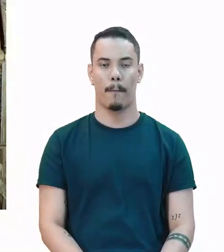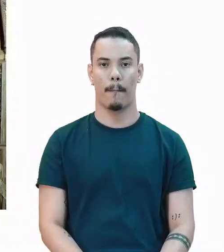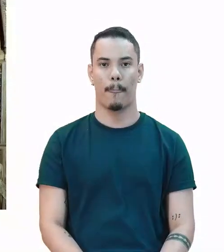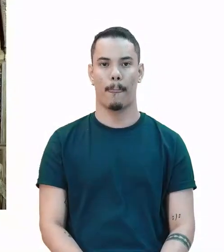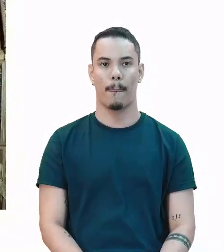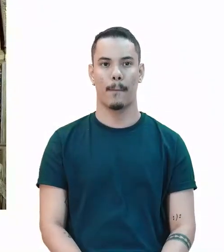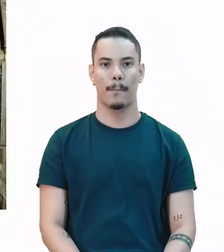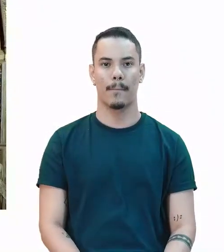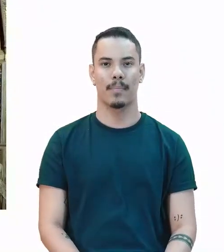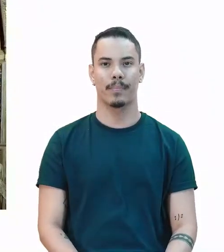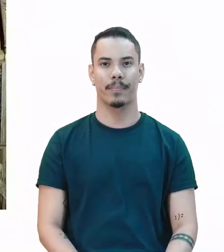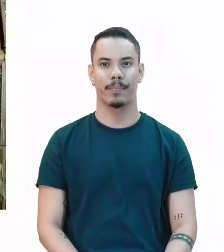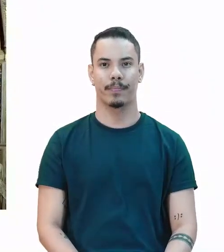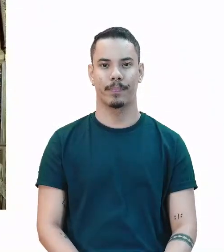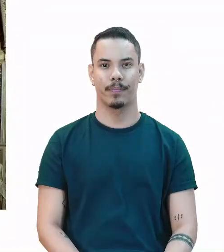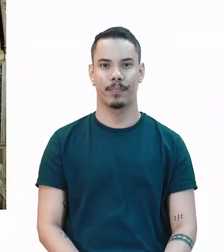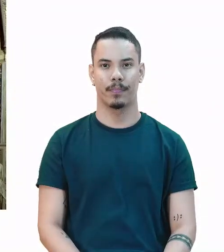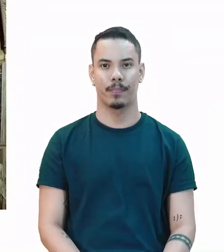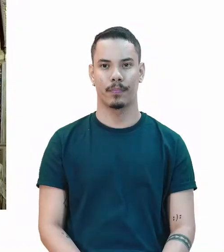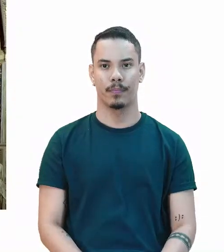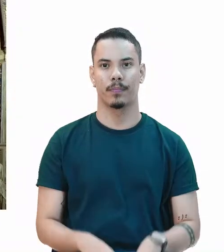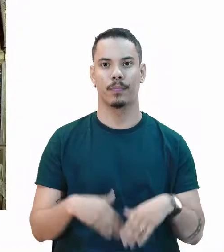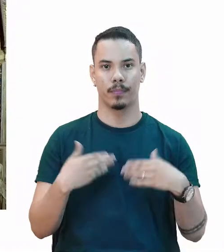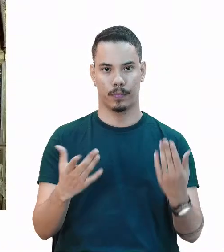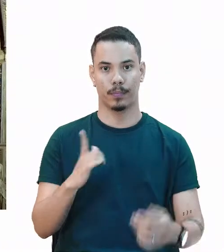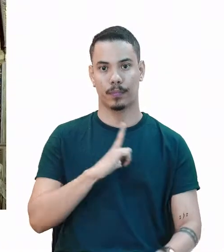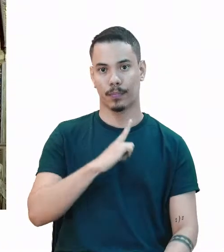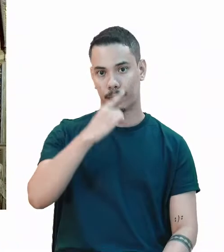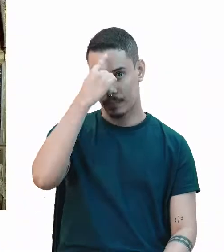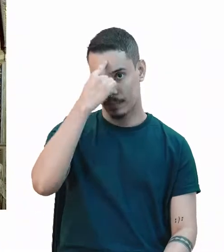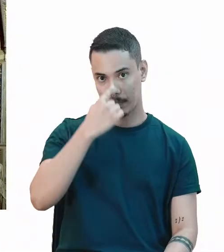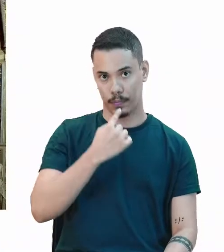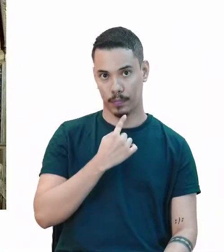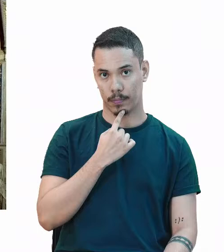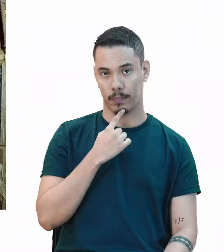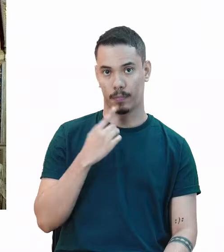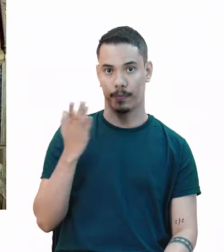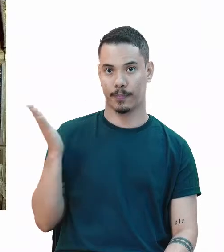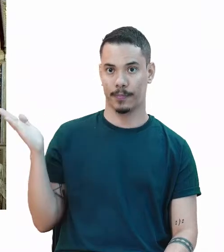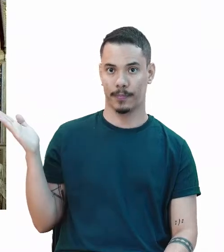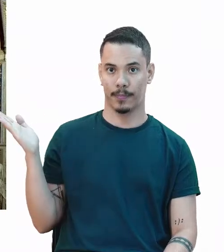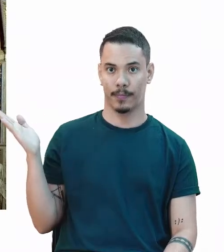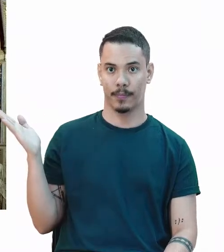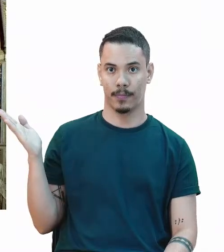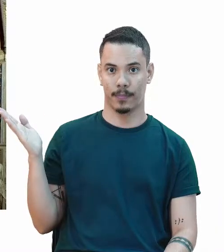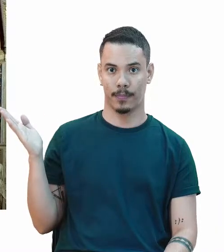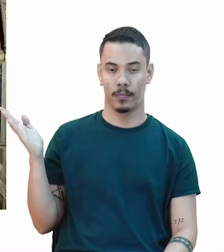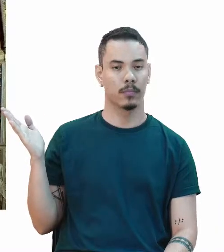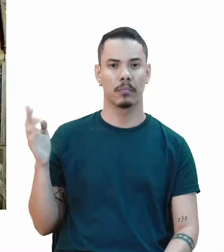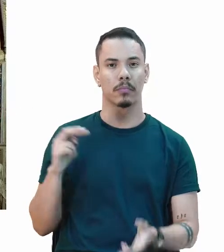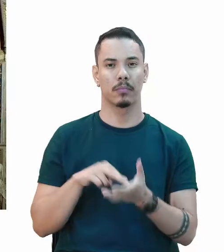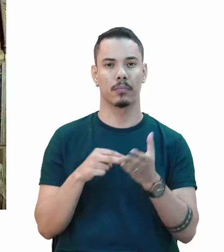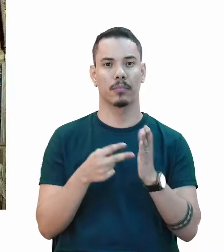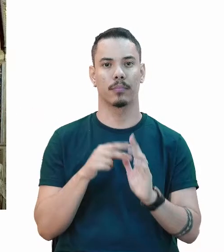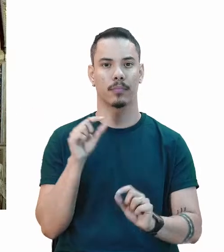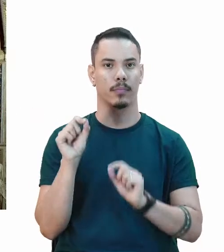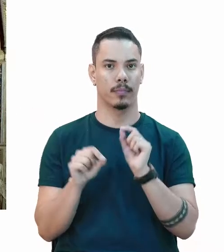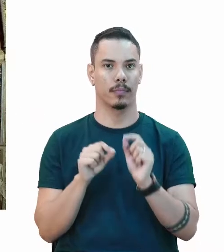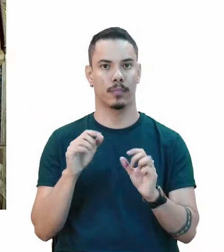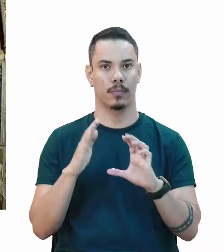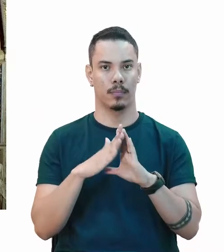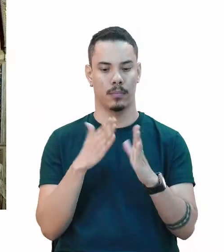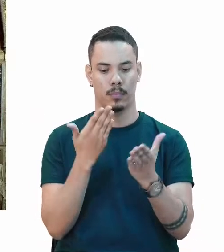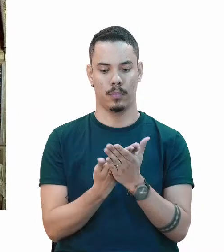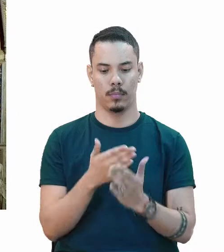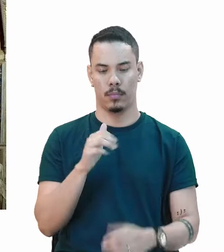Então, olha só. Temos aqui essa imagem, pessoal. Essa imagem significa a Escola de